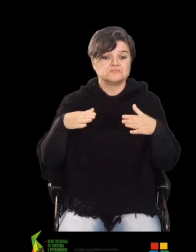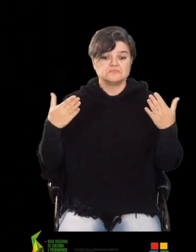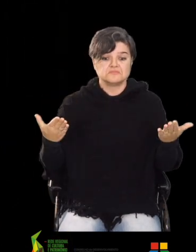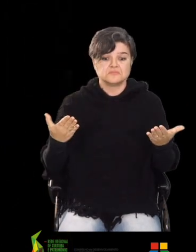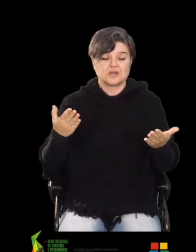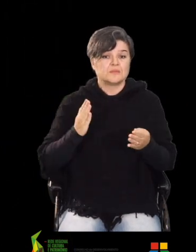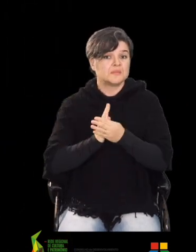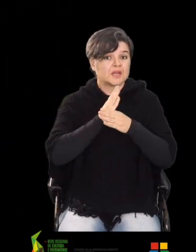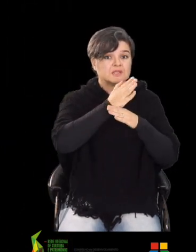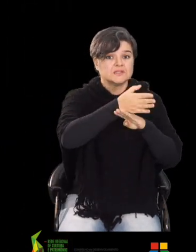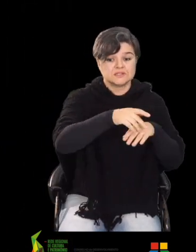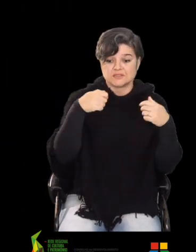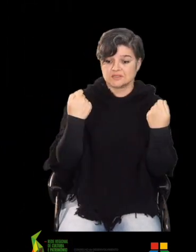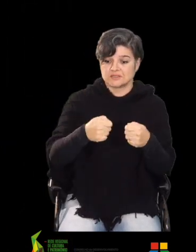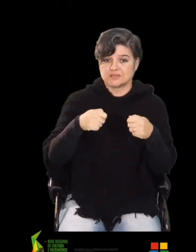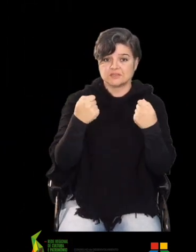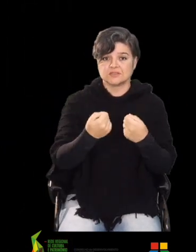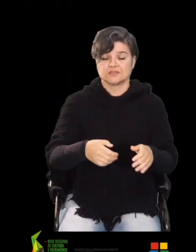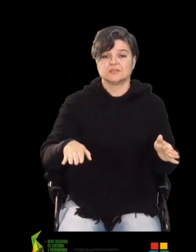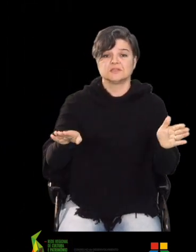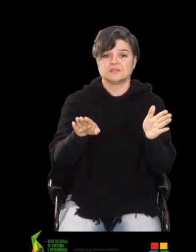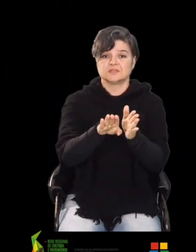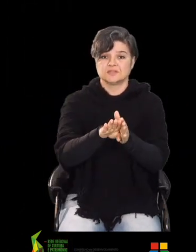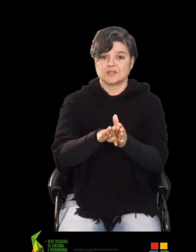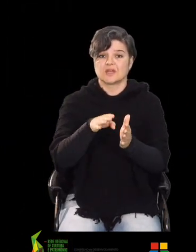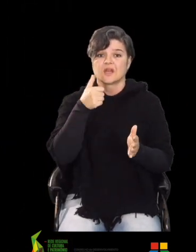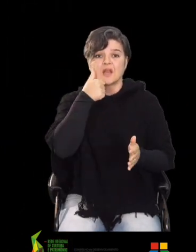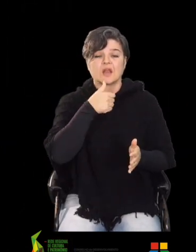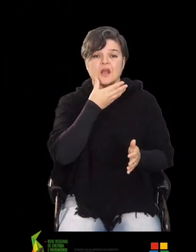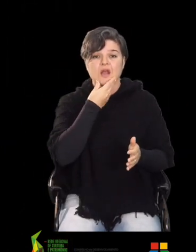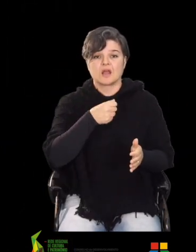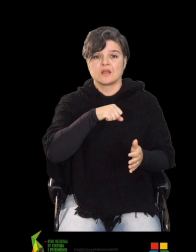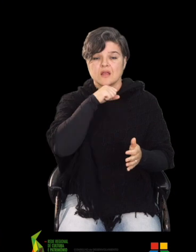vamos entrar antes vai chegar em um